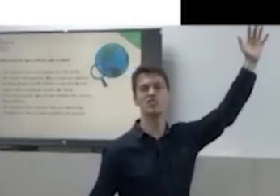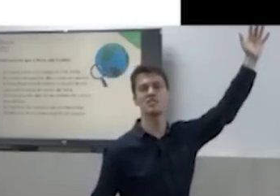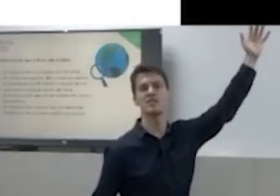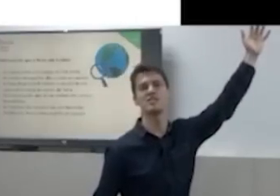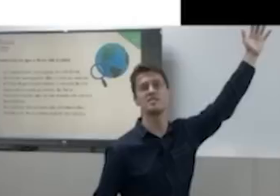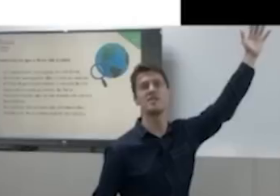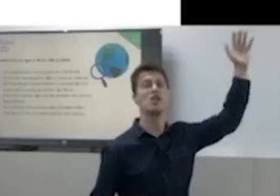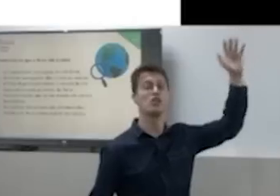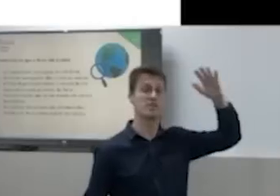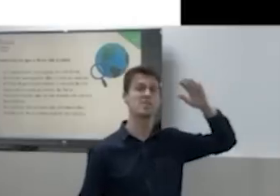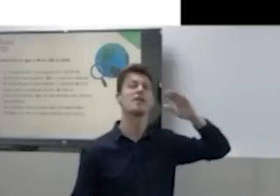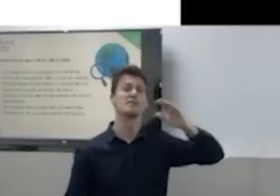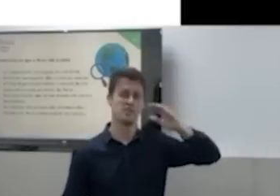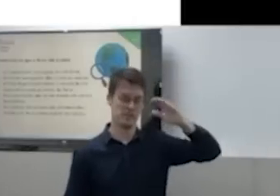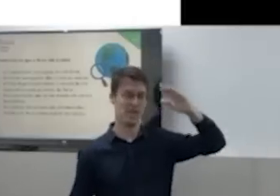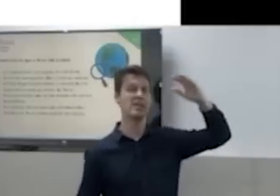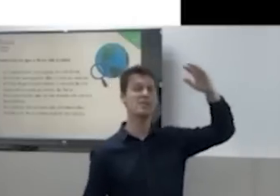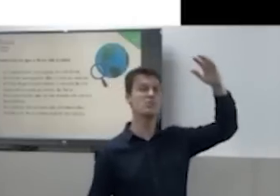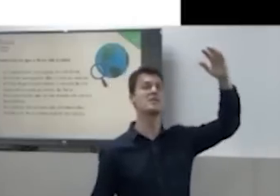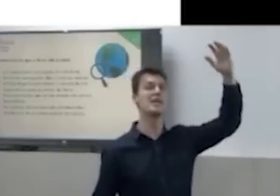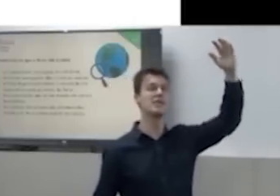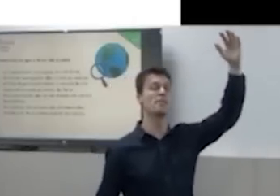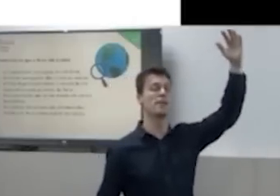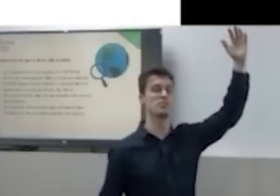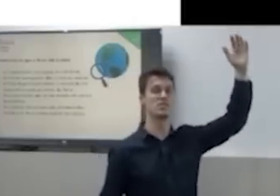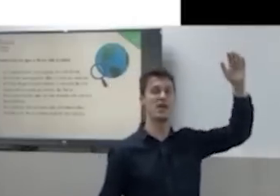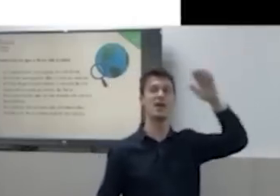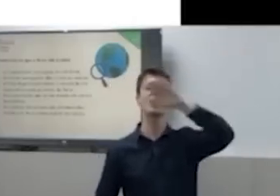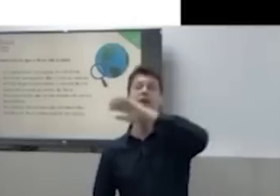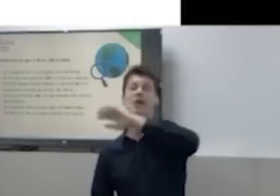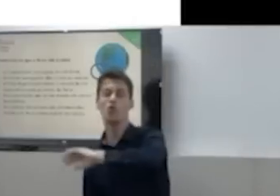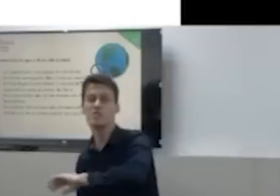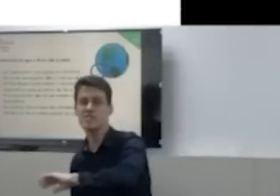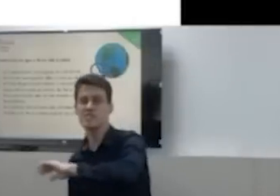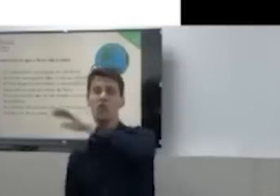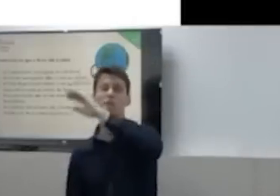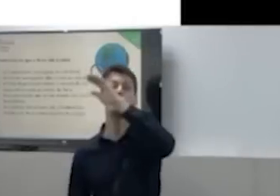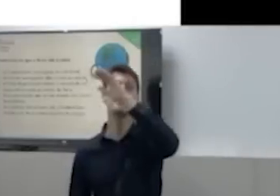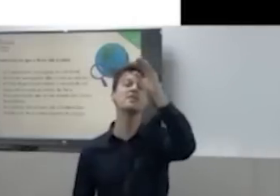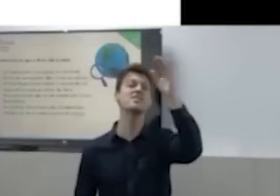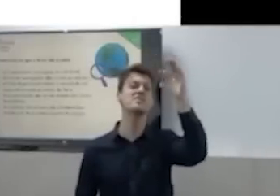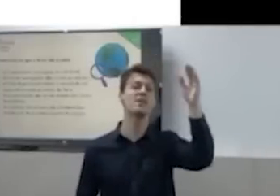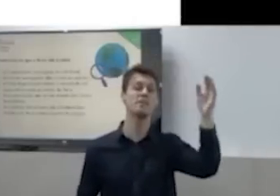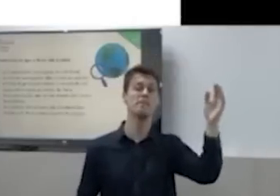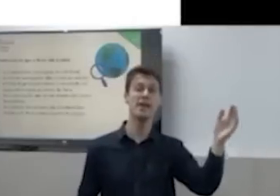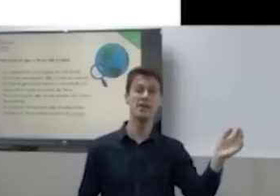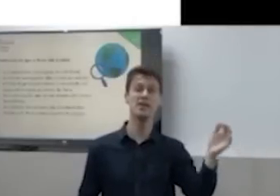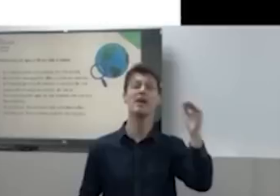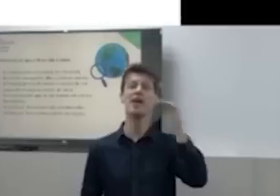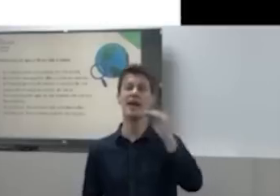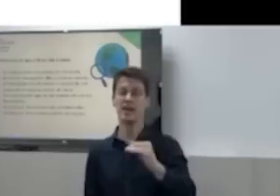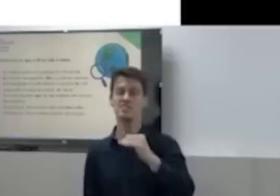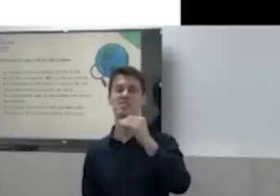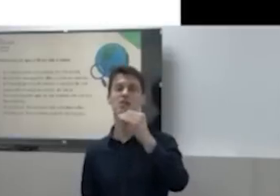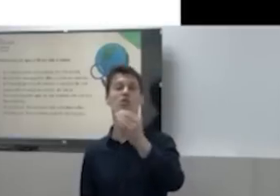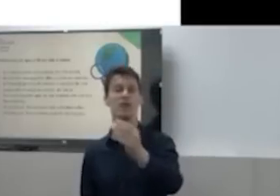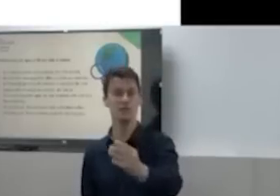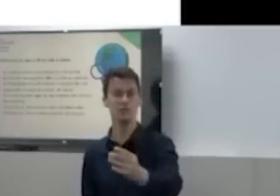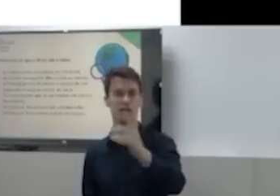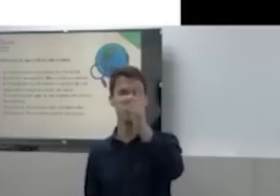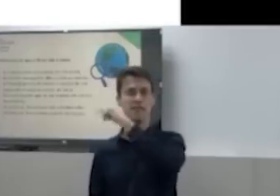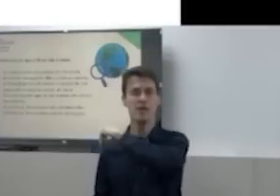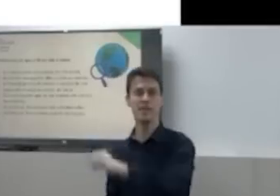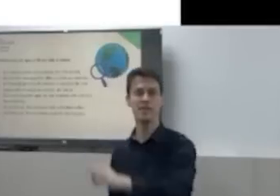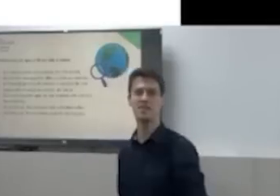Terra, quanto mais distantes nós saímos dele indo para a atmosfera, eu consigo perceber